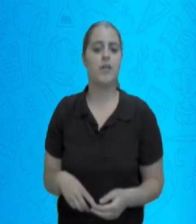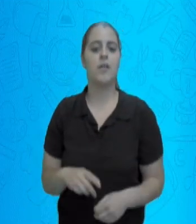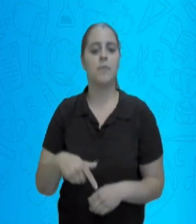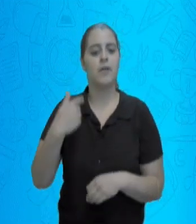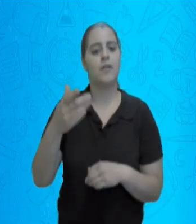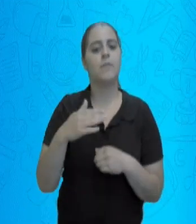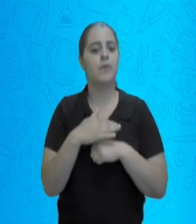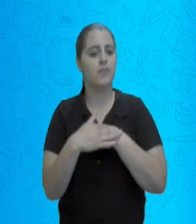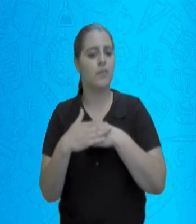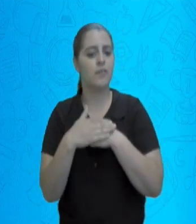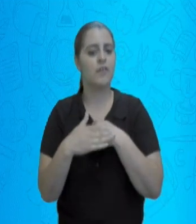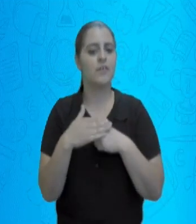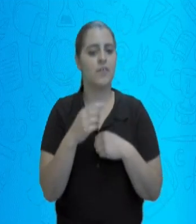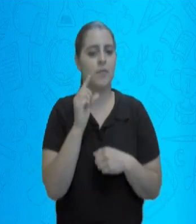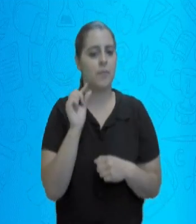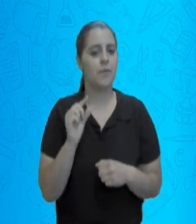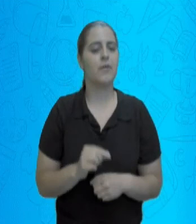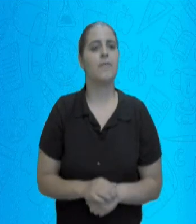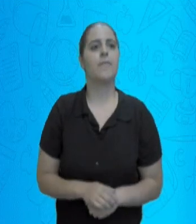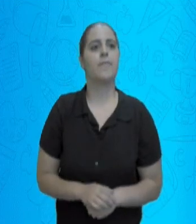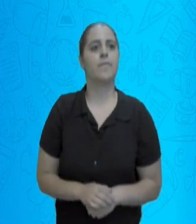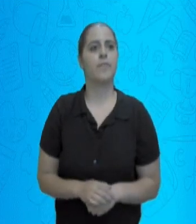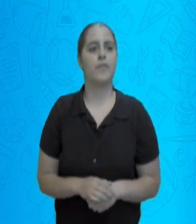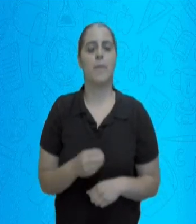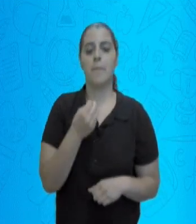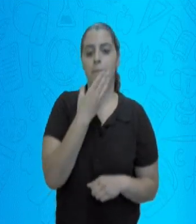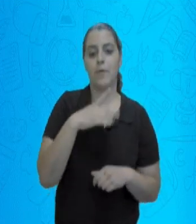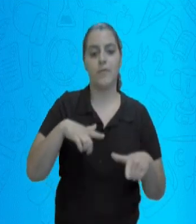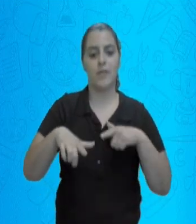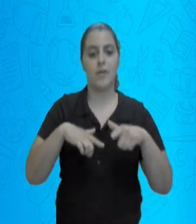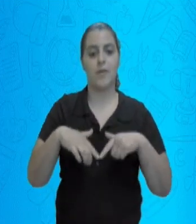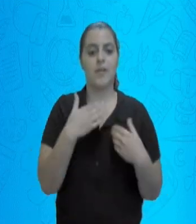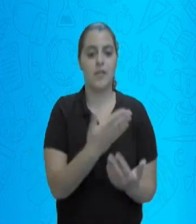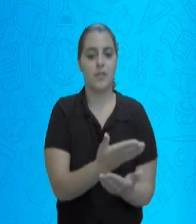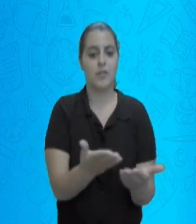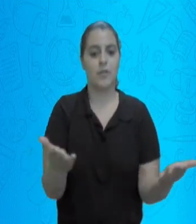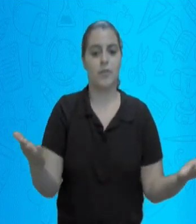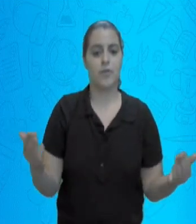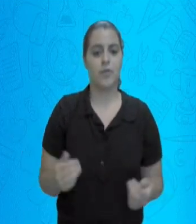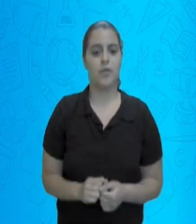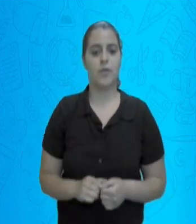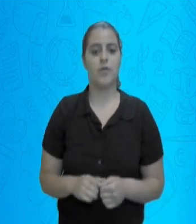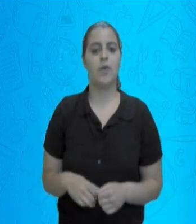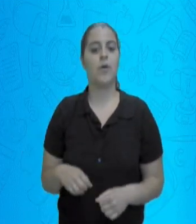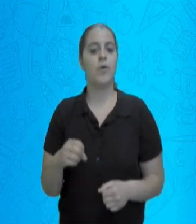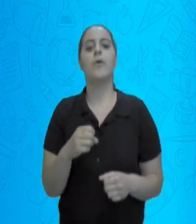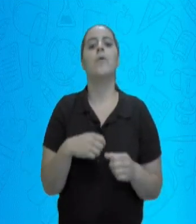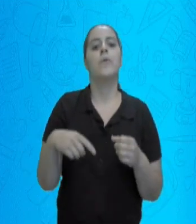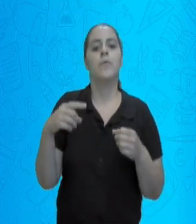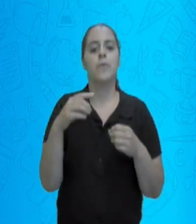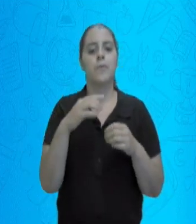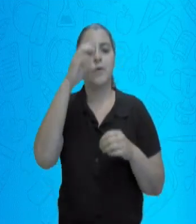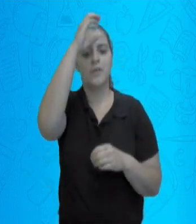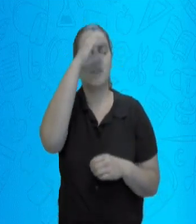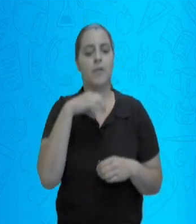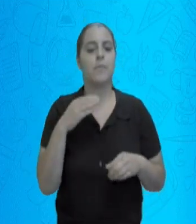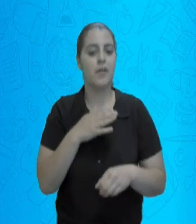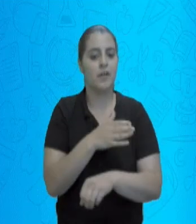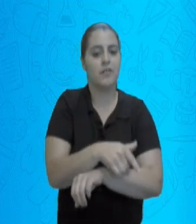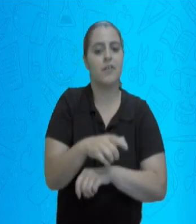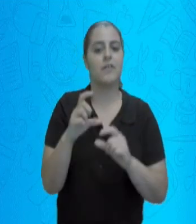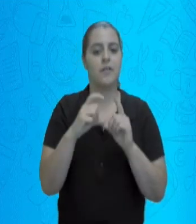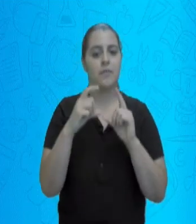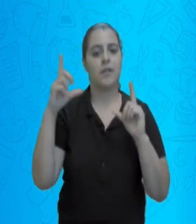pouco mais sobre isso. Tudo bem? Então, um bom trabalho a todos vocês com a cidadania. E para acessar a